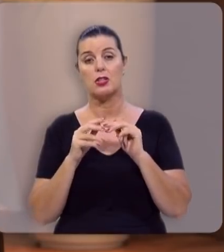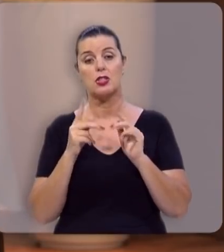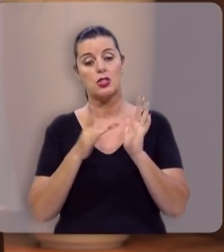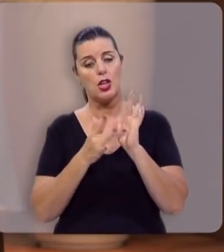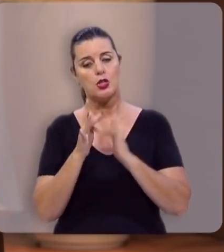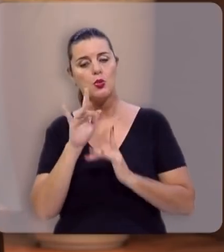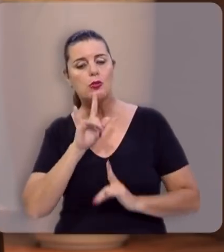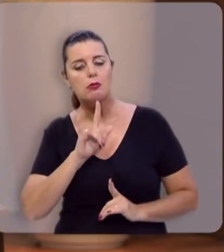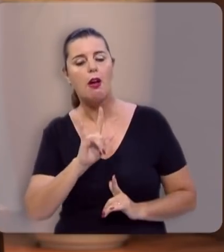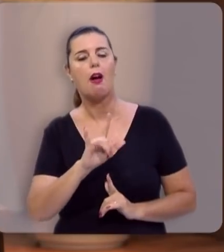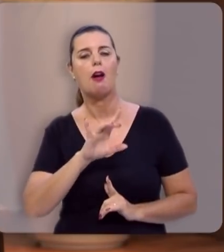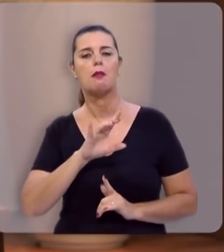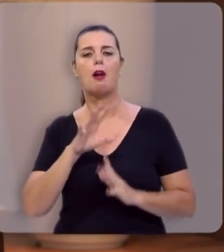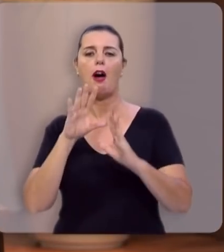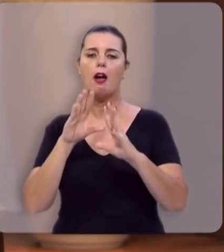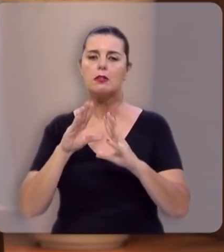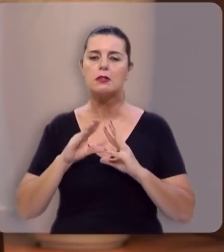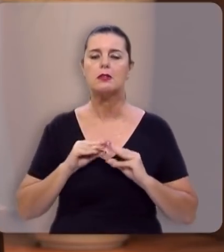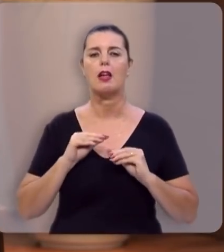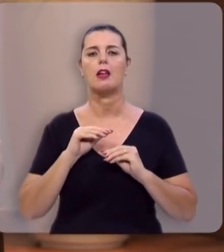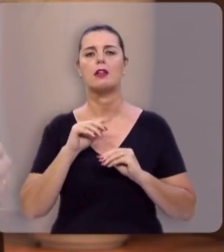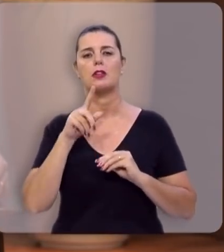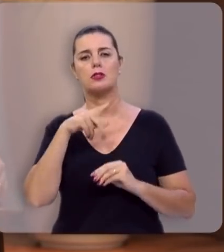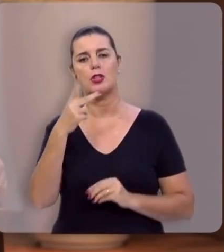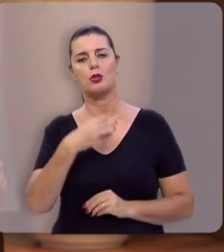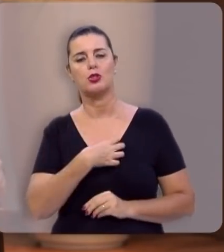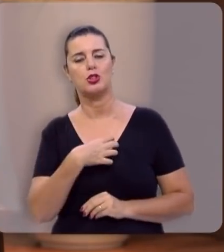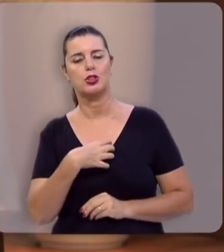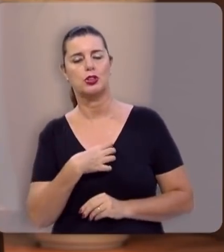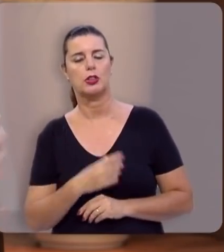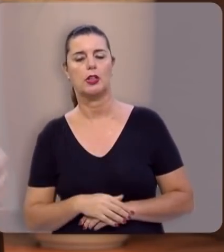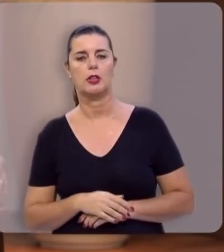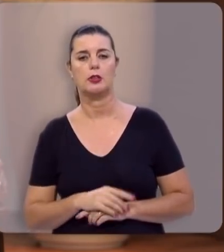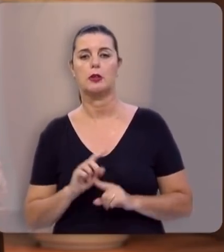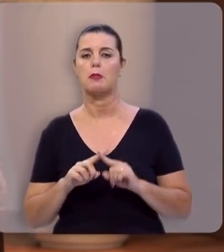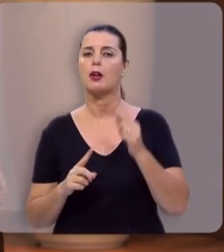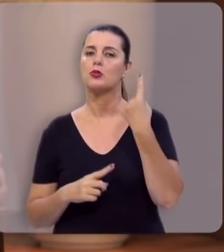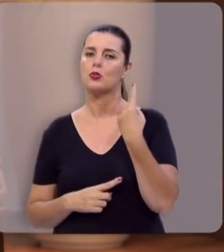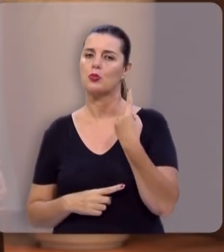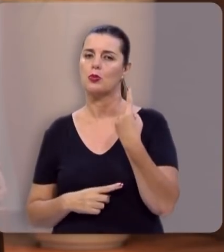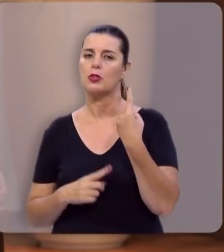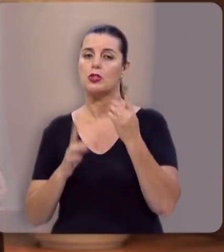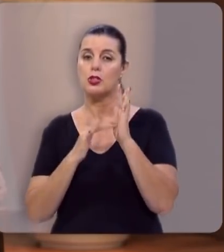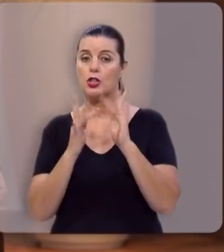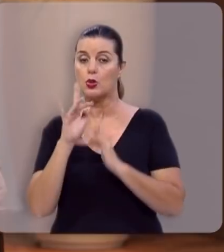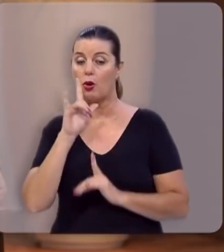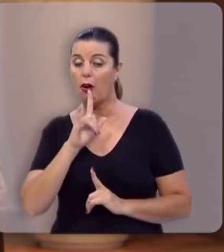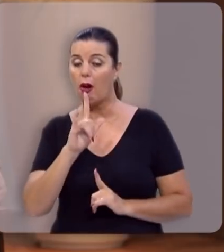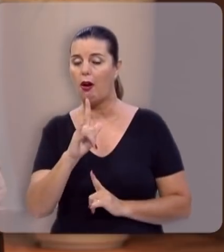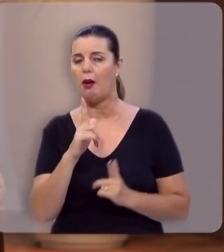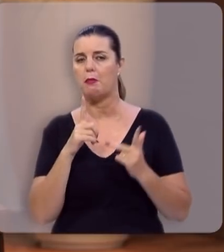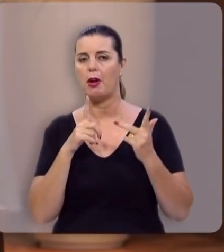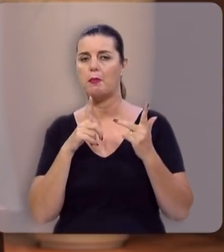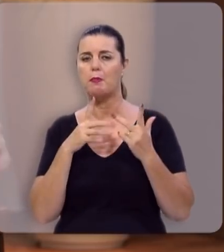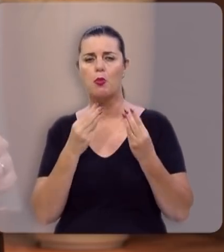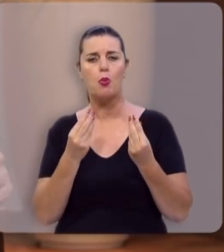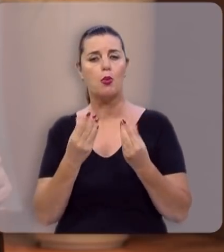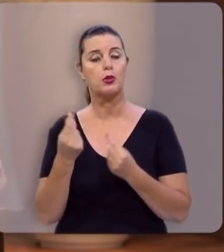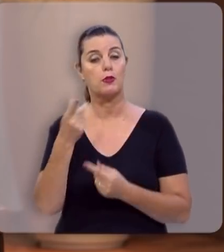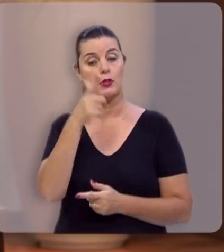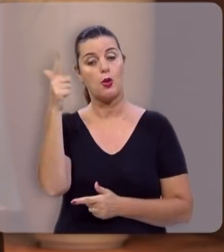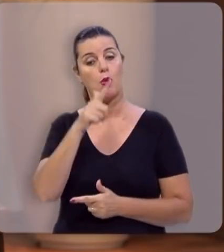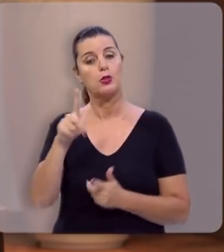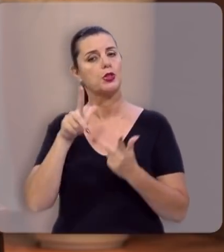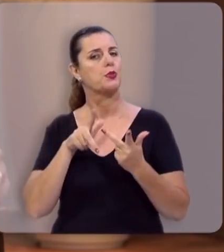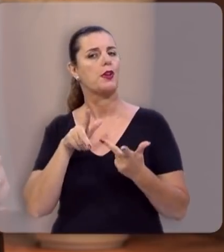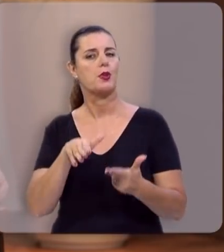contas, ele o ama e o aceita exatamente como você é e como você está. Mas tem uma coisa, ele te ama demais para deixar que